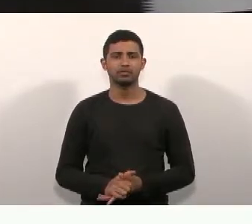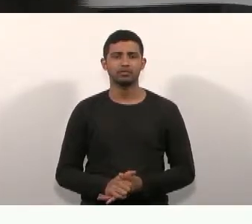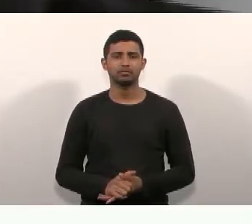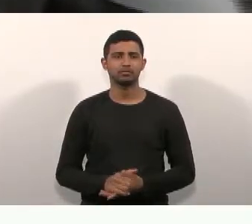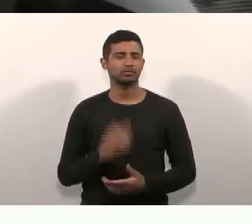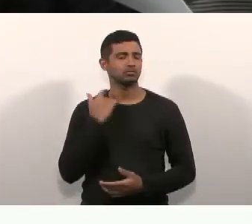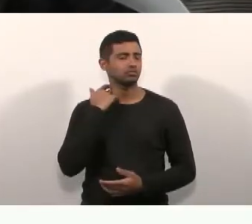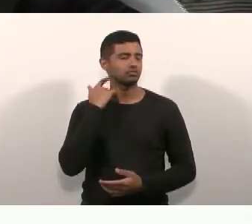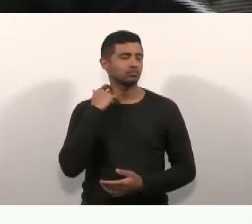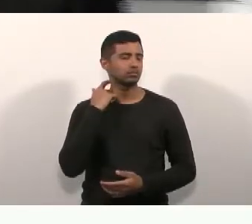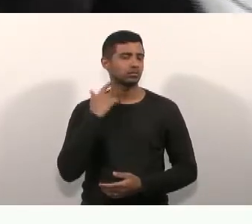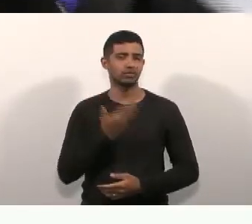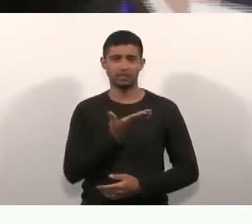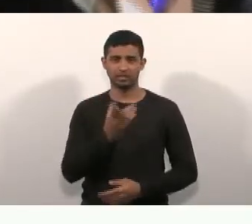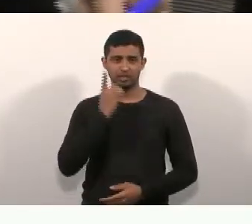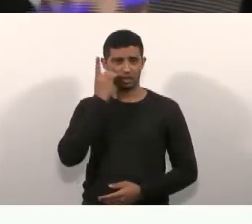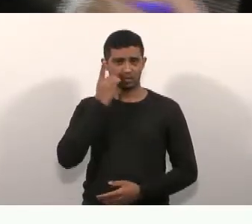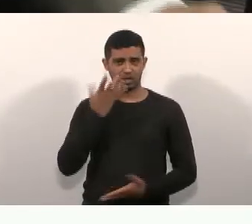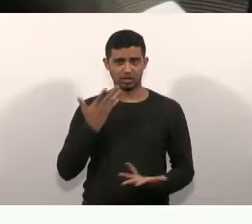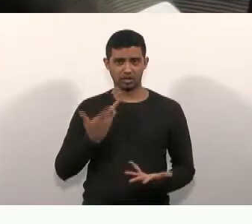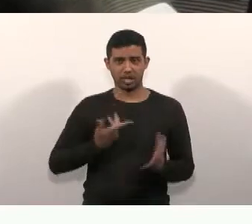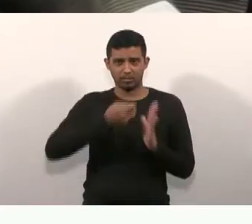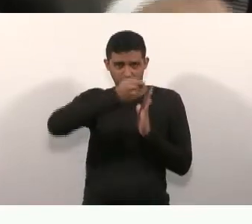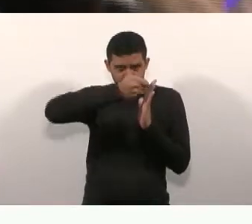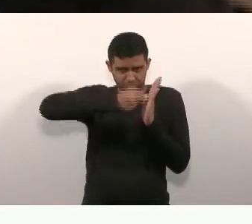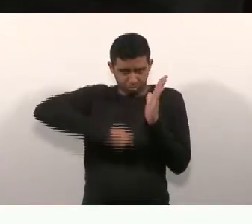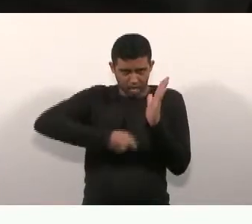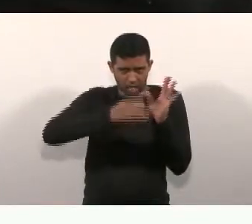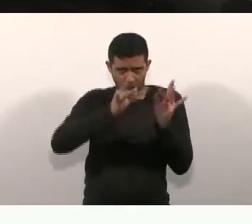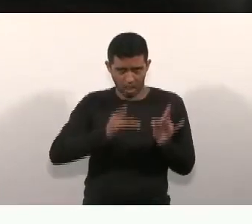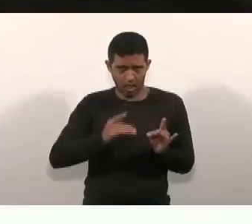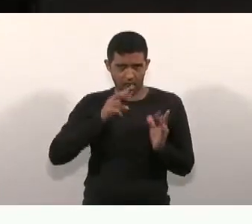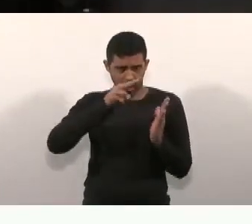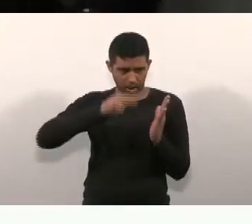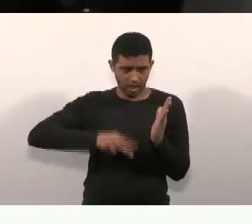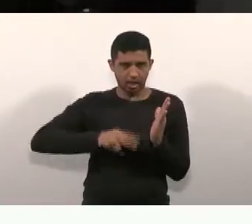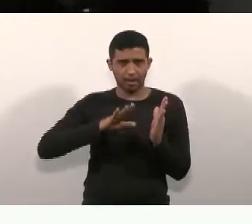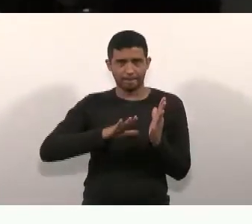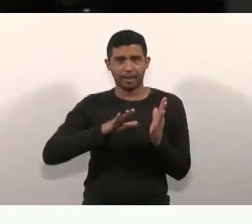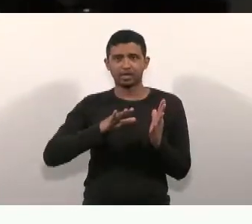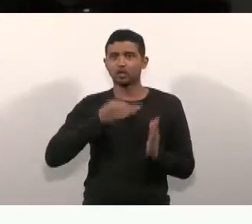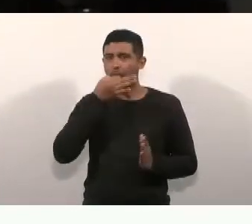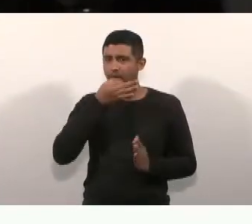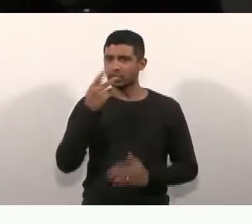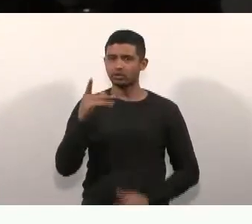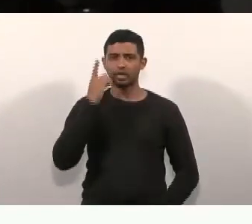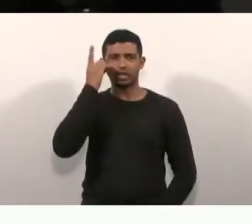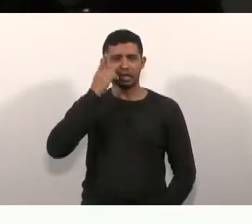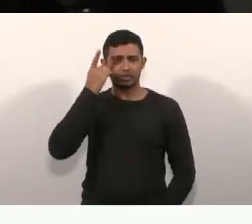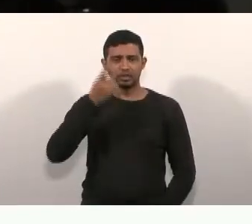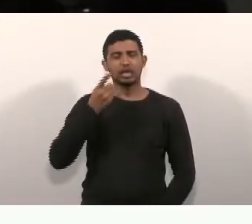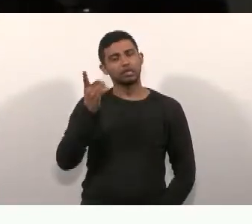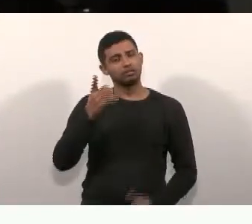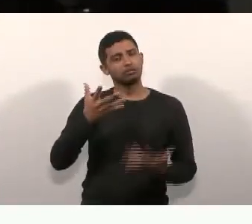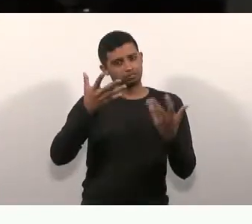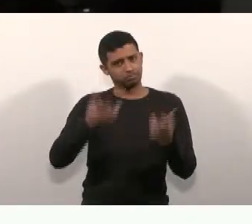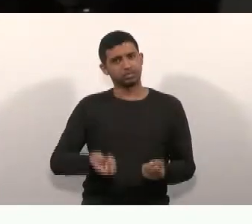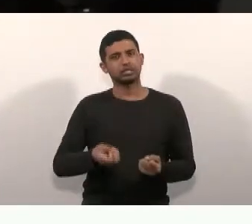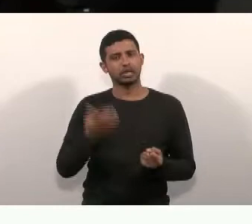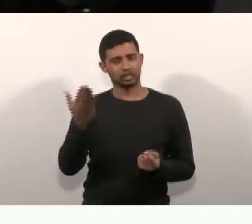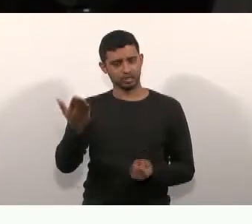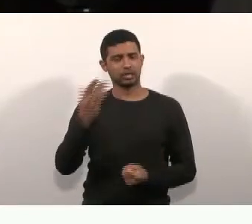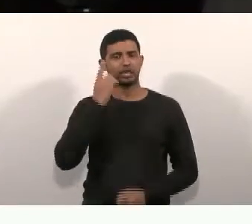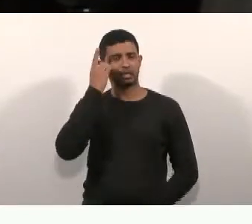Entender se os deputados querem que eu leia todo esse mérito, mas basicamente o parecer do deputado é favorável a essa emenda que foi apresentada pelo